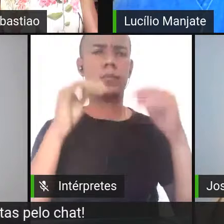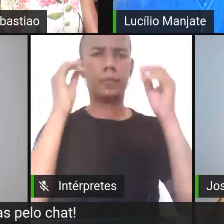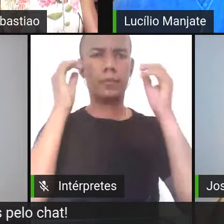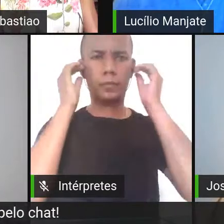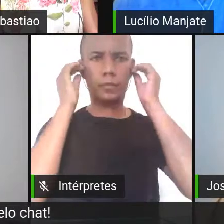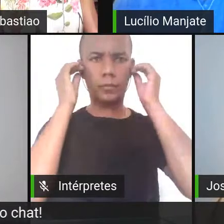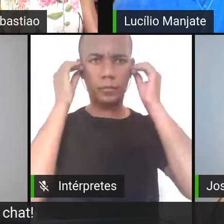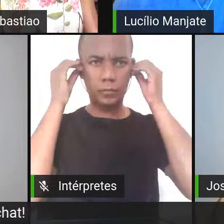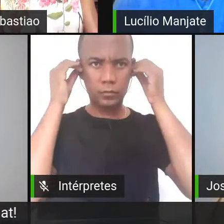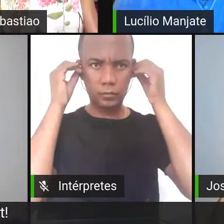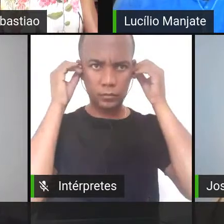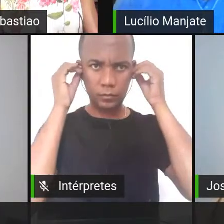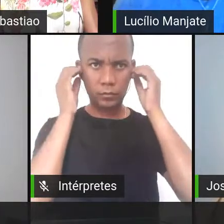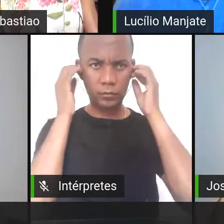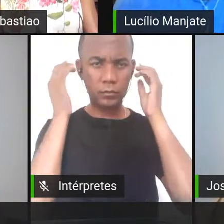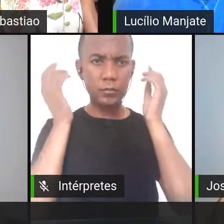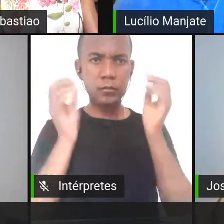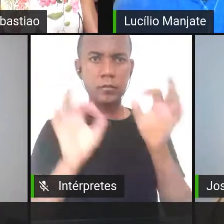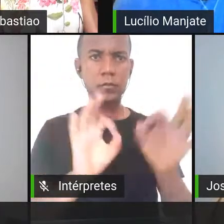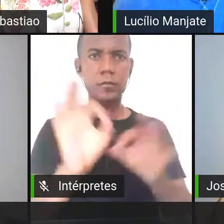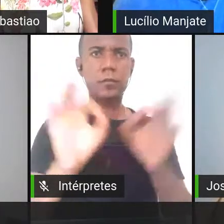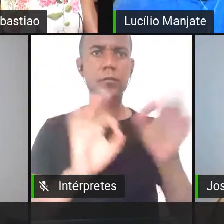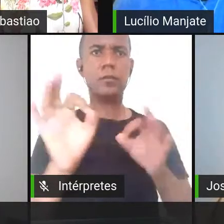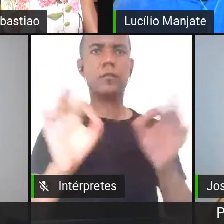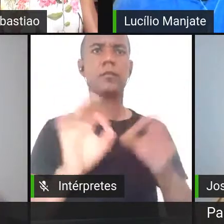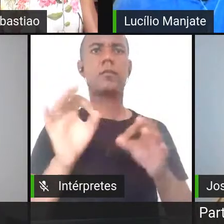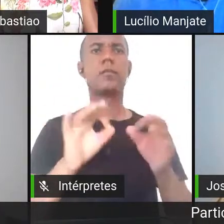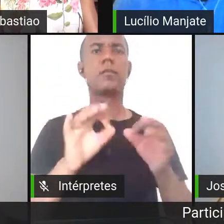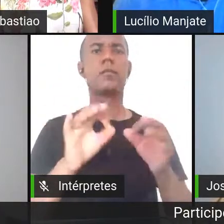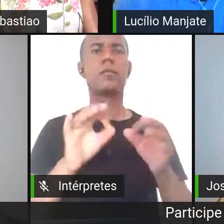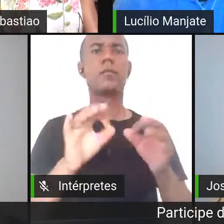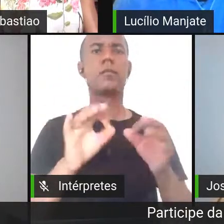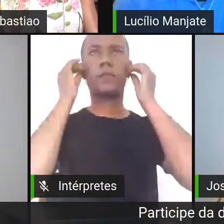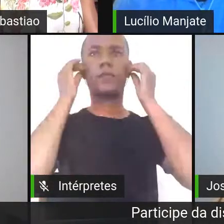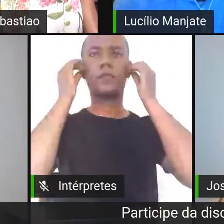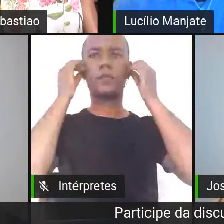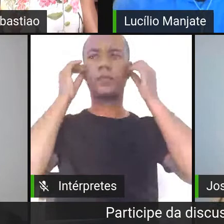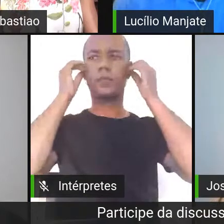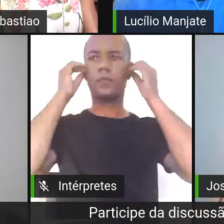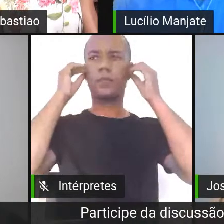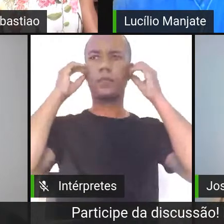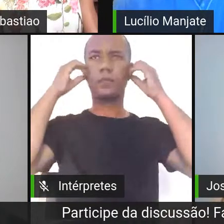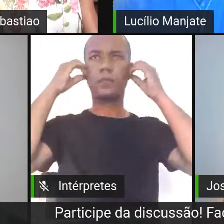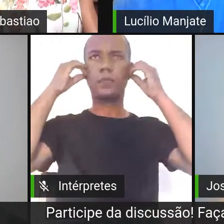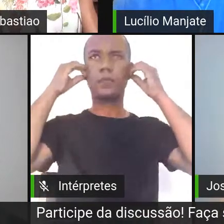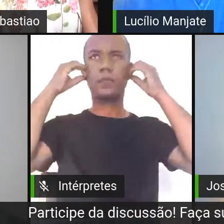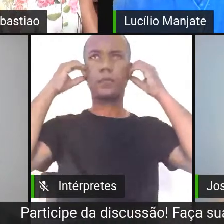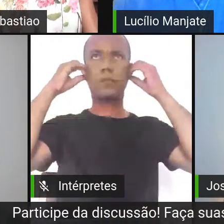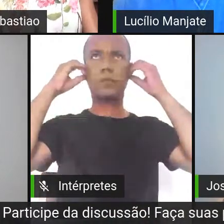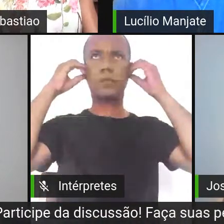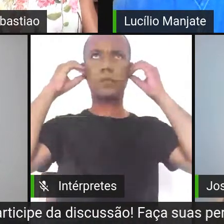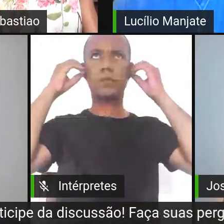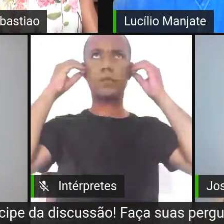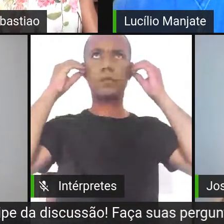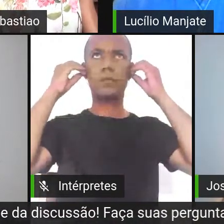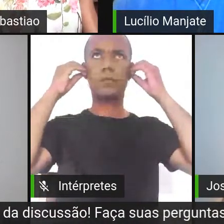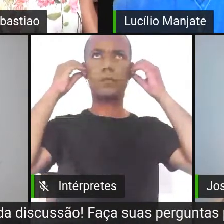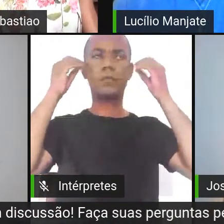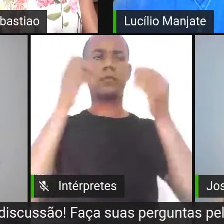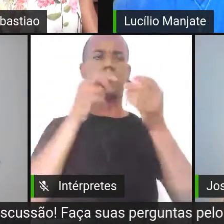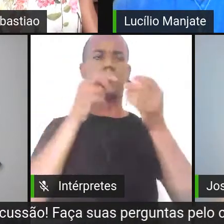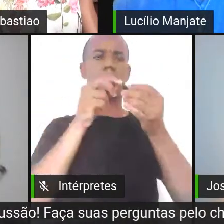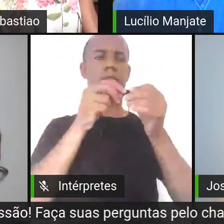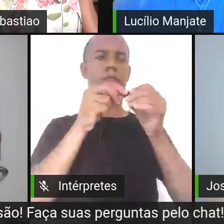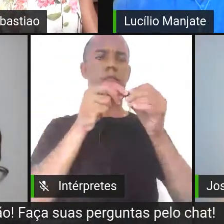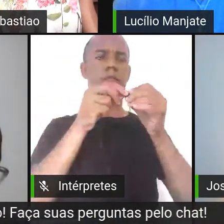plano nacional de leitura, por exemplo, que fosse capaz de recensear tudo aquilo que nós já produzimos, como dizia muito bem o Adelino Timóteo, e que permitisse,